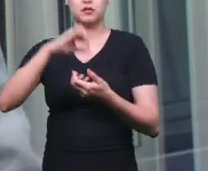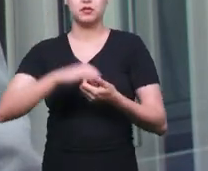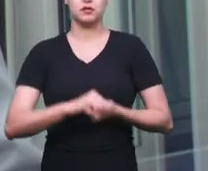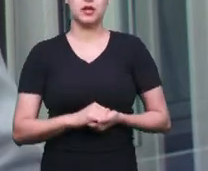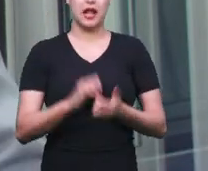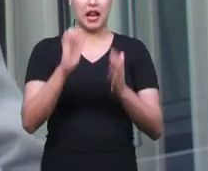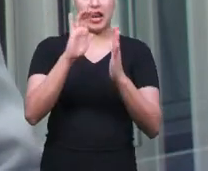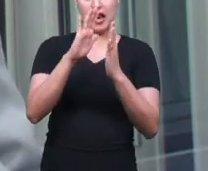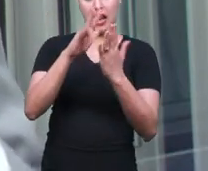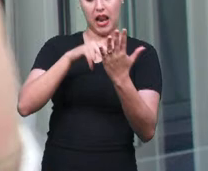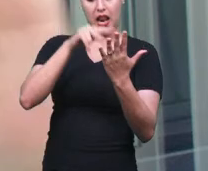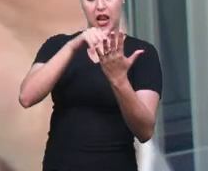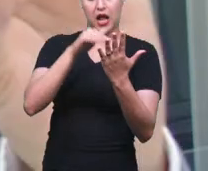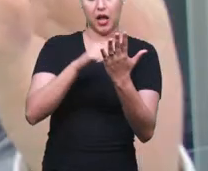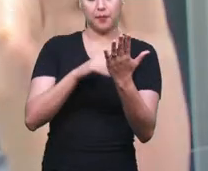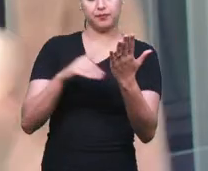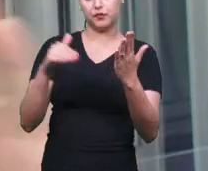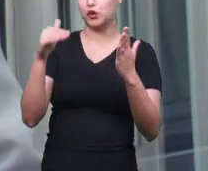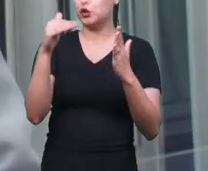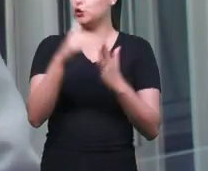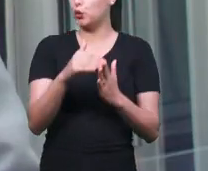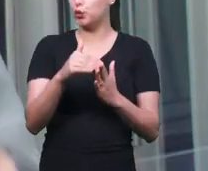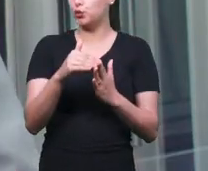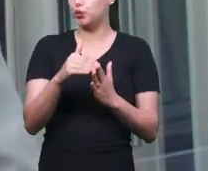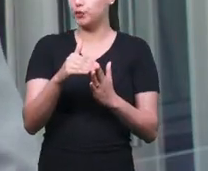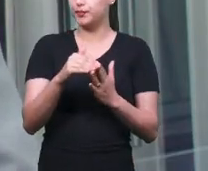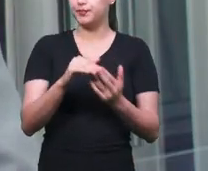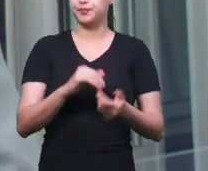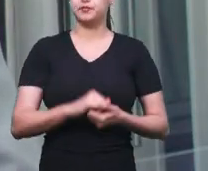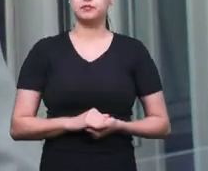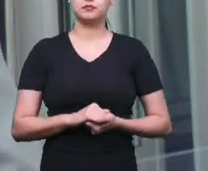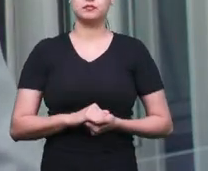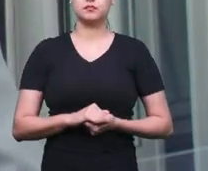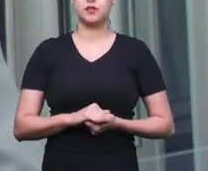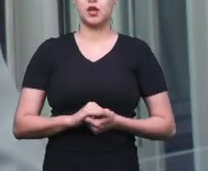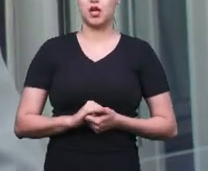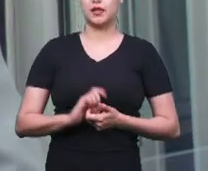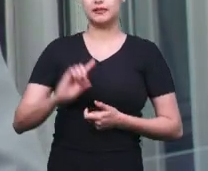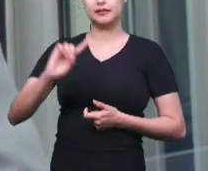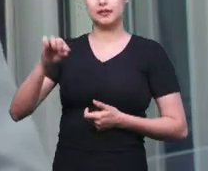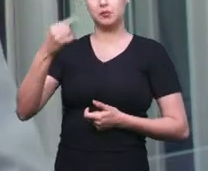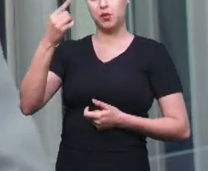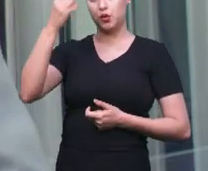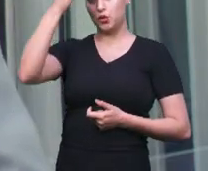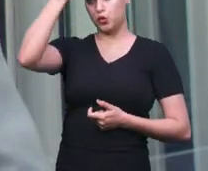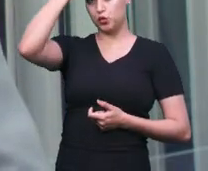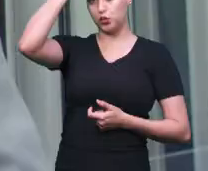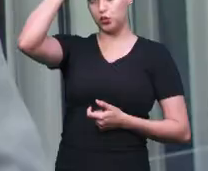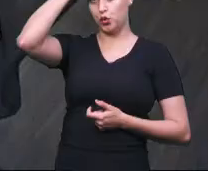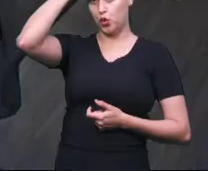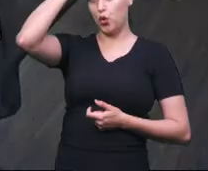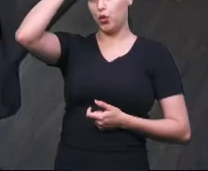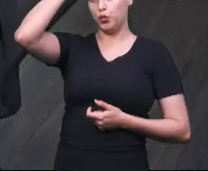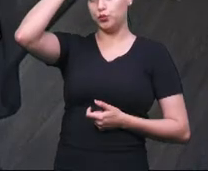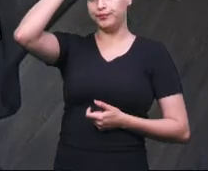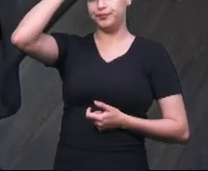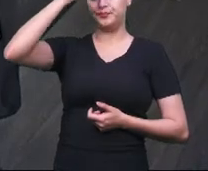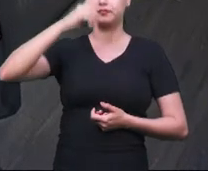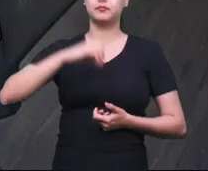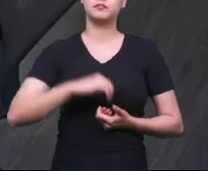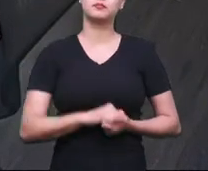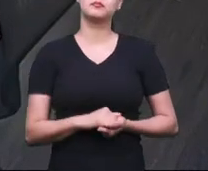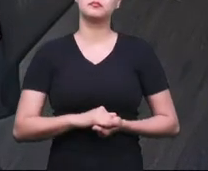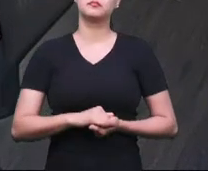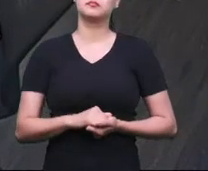Bíblia toda. No final, quando eu cheguei nos dons espirituais, pastor Ian, nosso companheiro